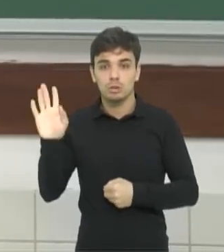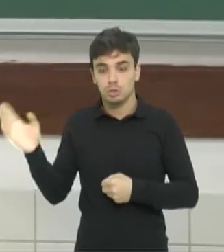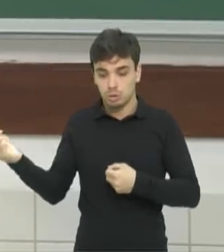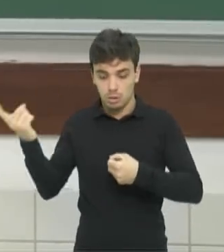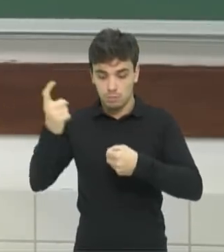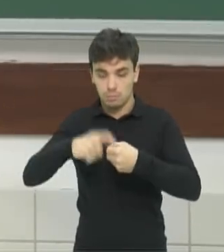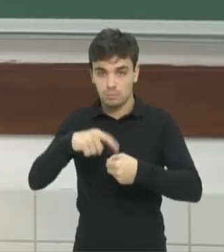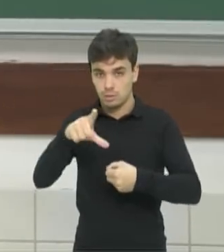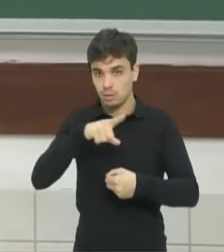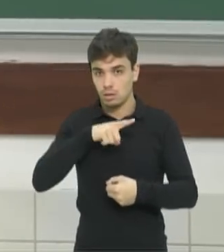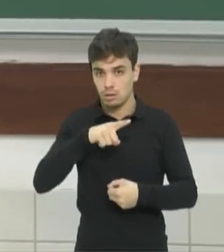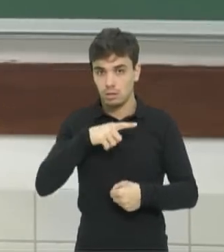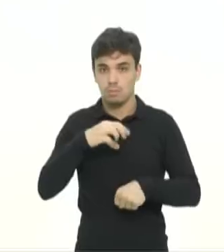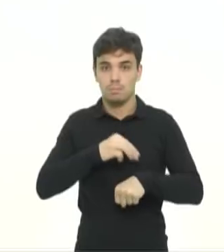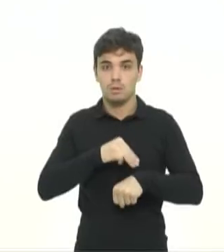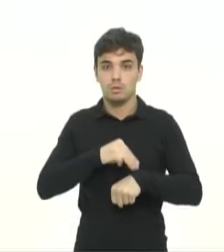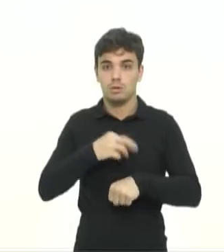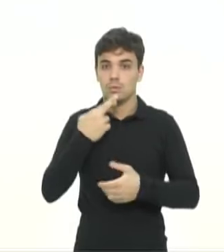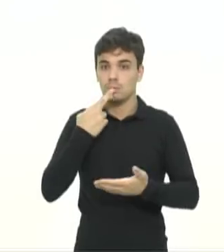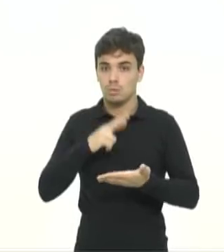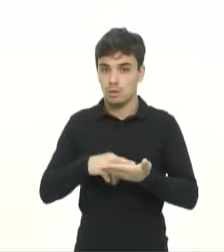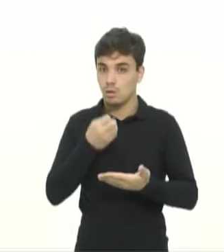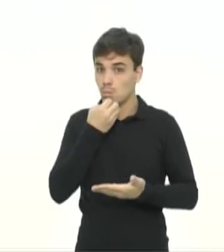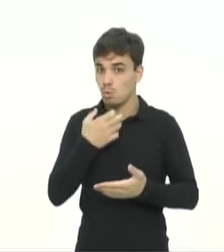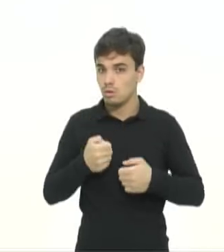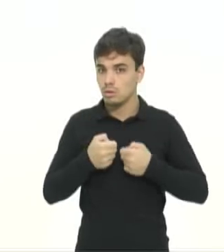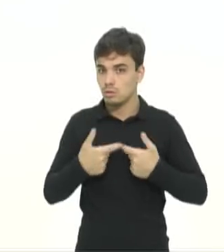uns minutinhos para responder. Vai lá, boa sorte.